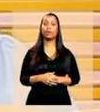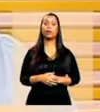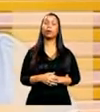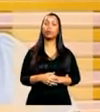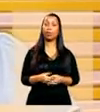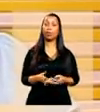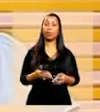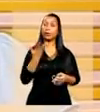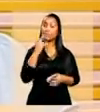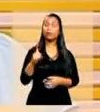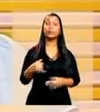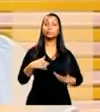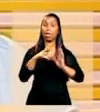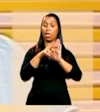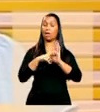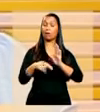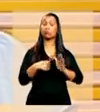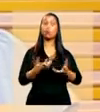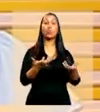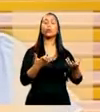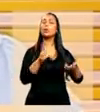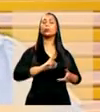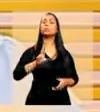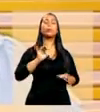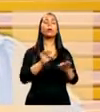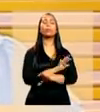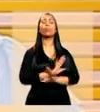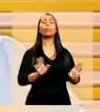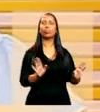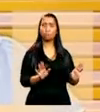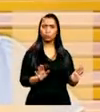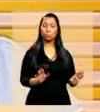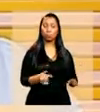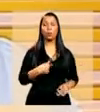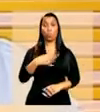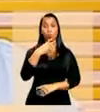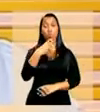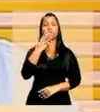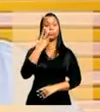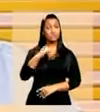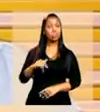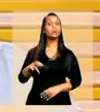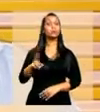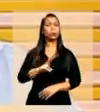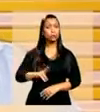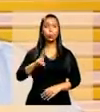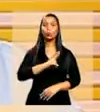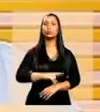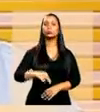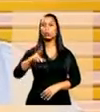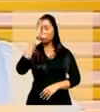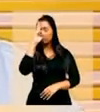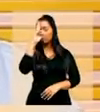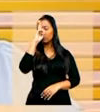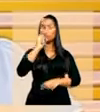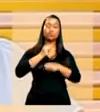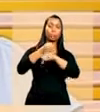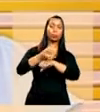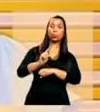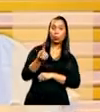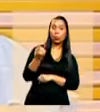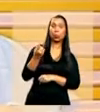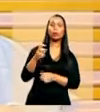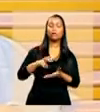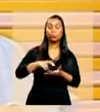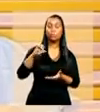crianças colocam as regras. Eu quero usar e acabou. E eu conheço criança que usa até meia-noite, 1h da manhã, e